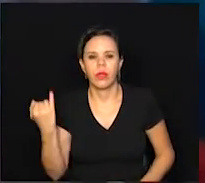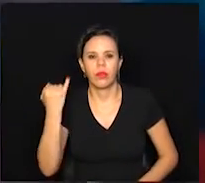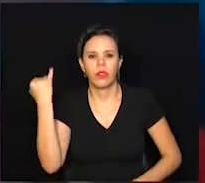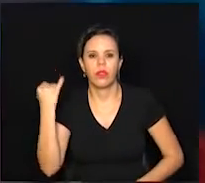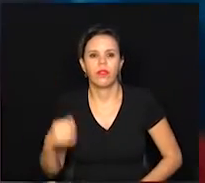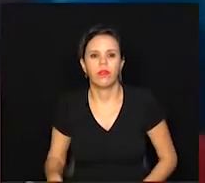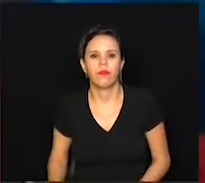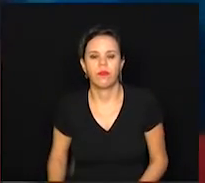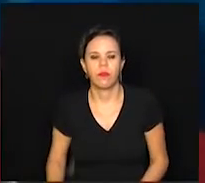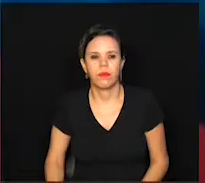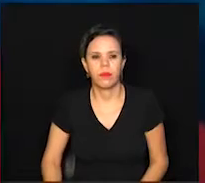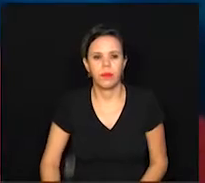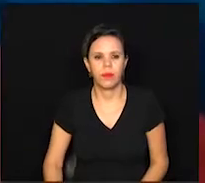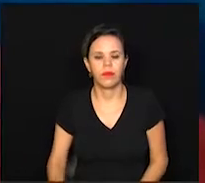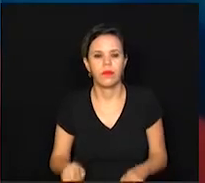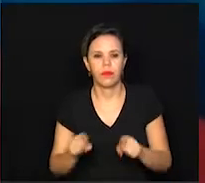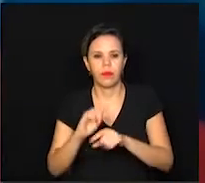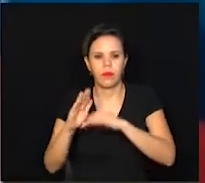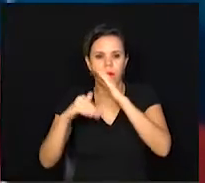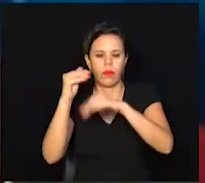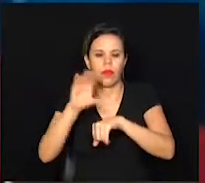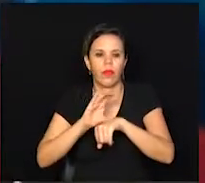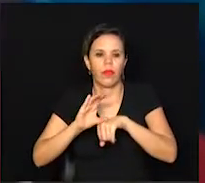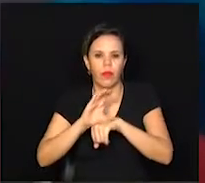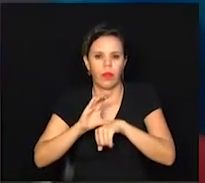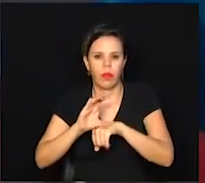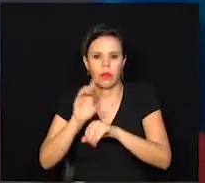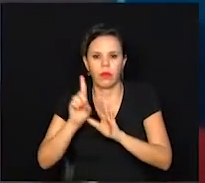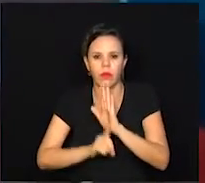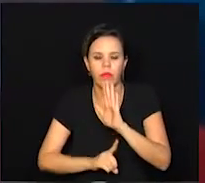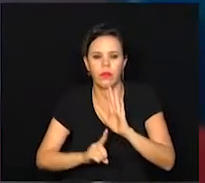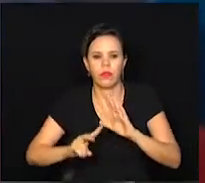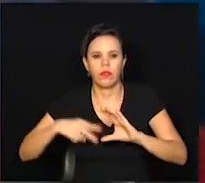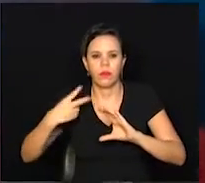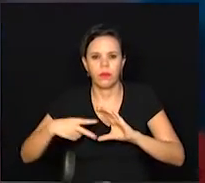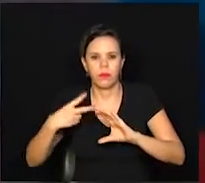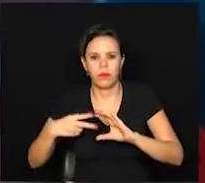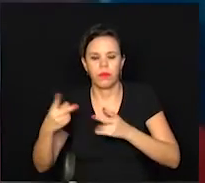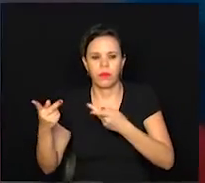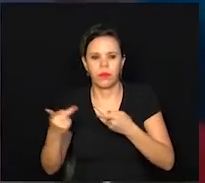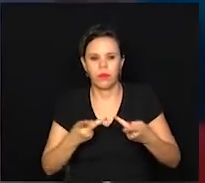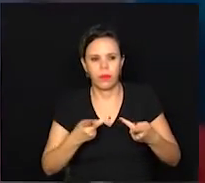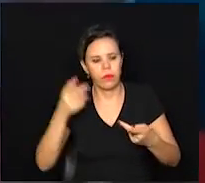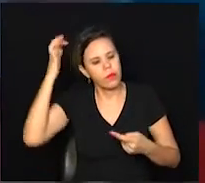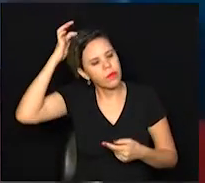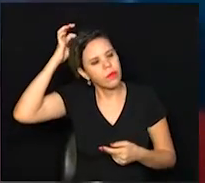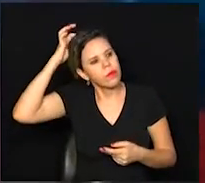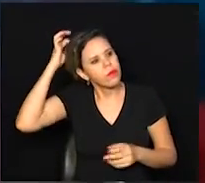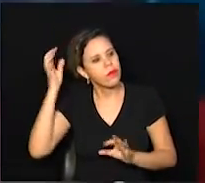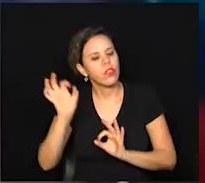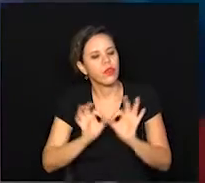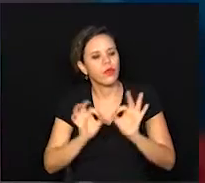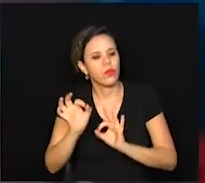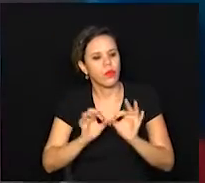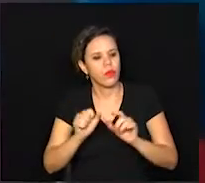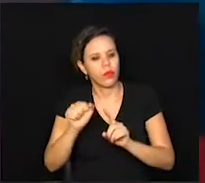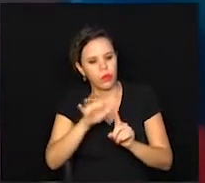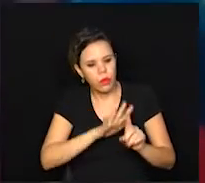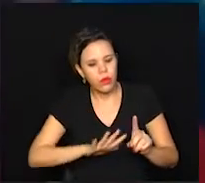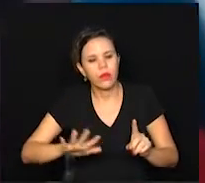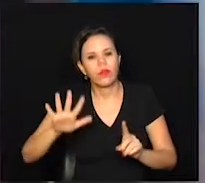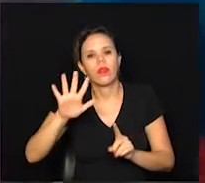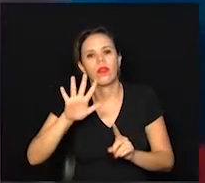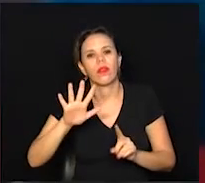importante, que foi, além da constituição da Comissão de Direitos Humanos na Câmara, convidar organizações da sociedade civil para